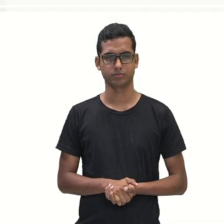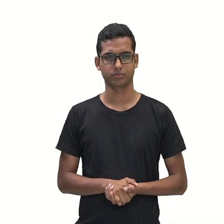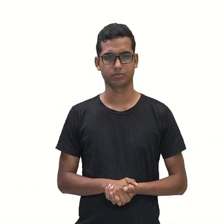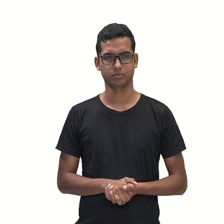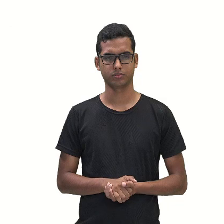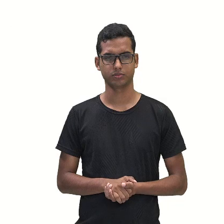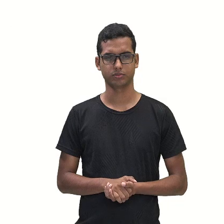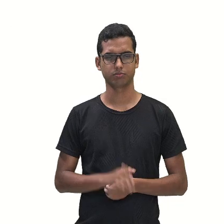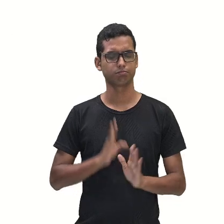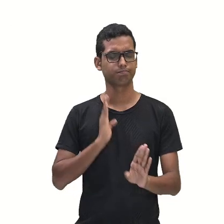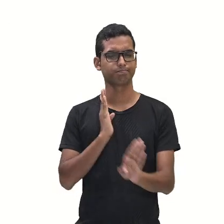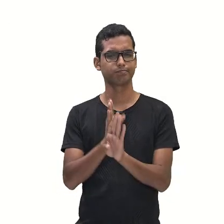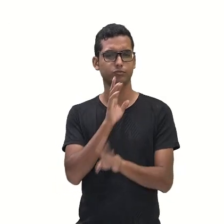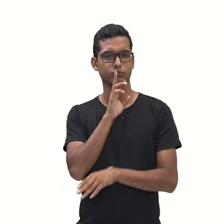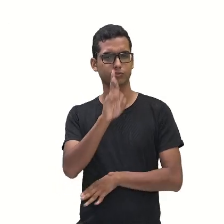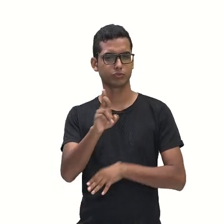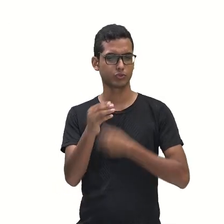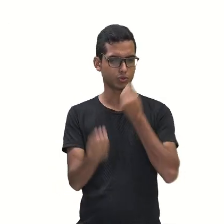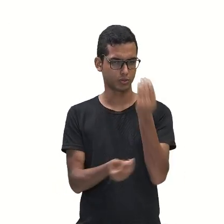essa solução aí